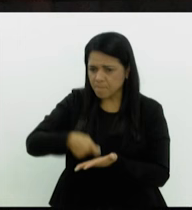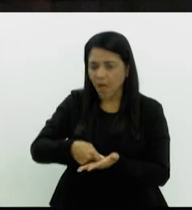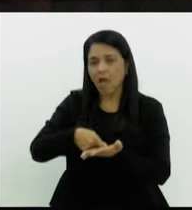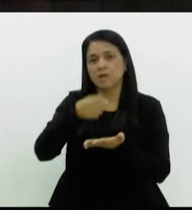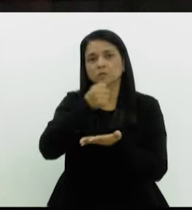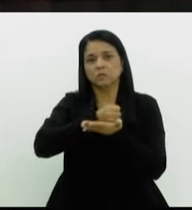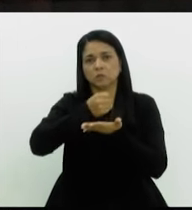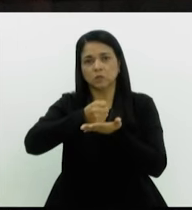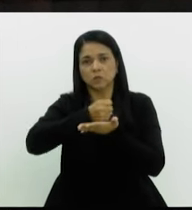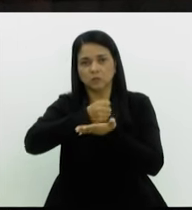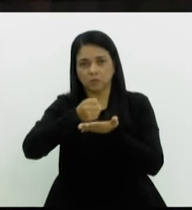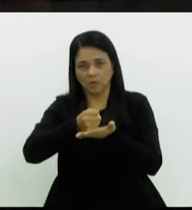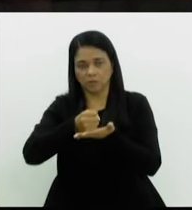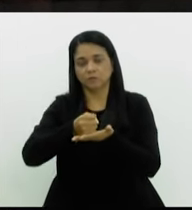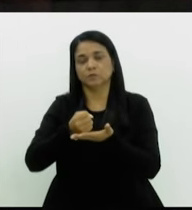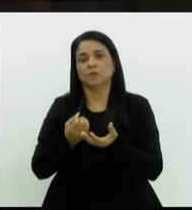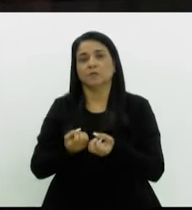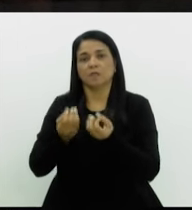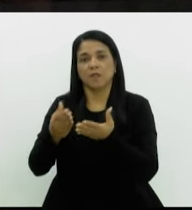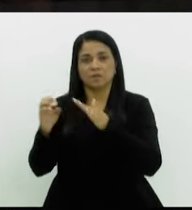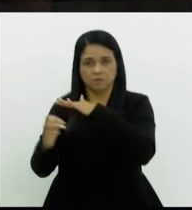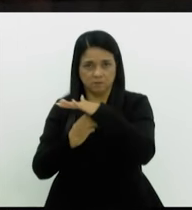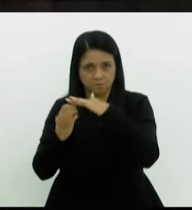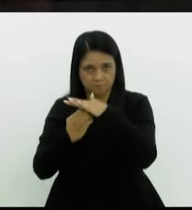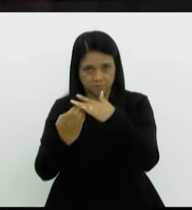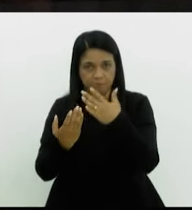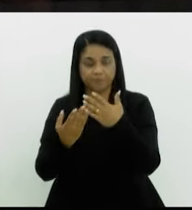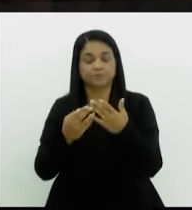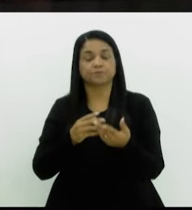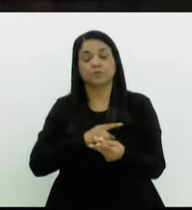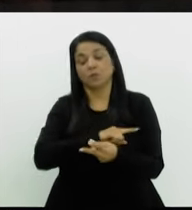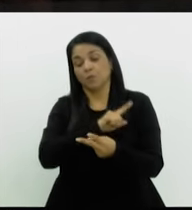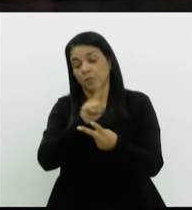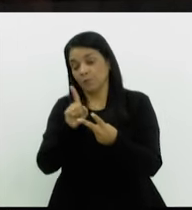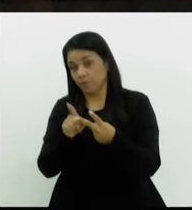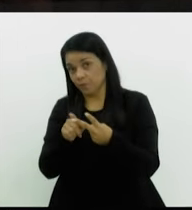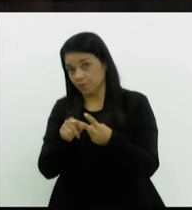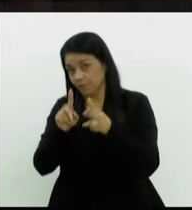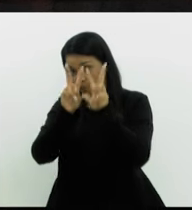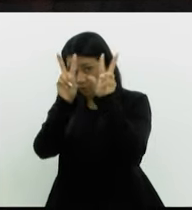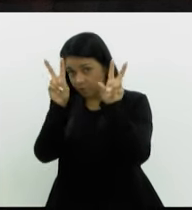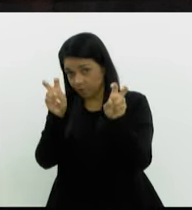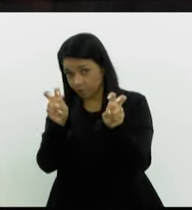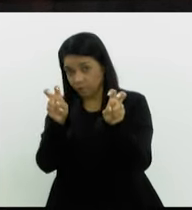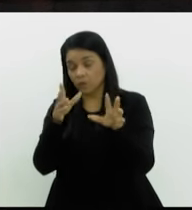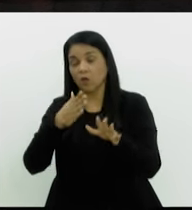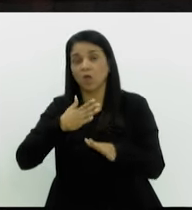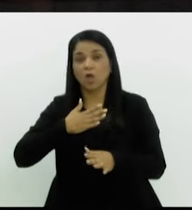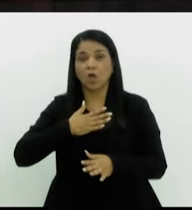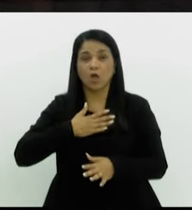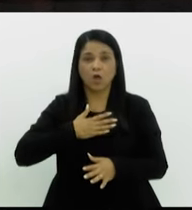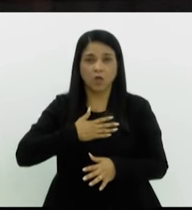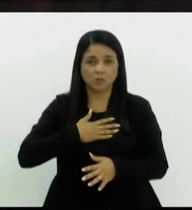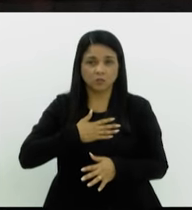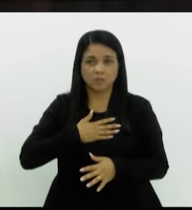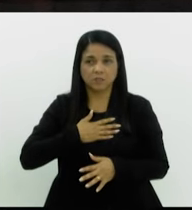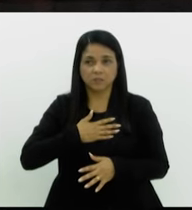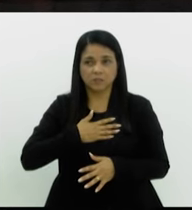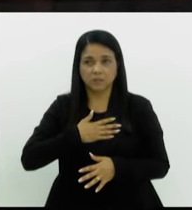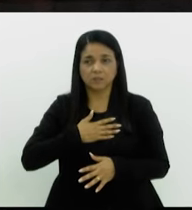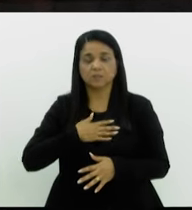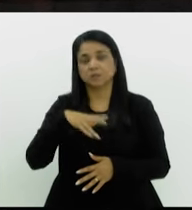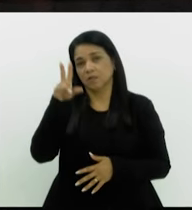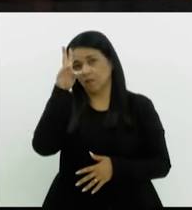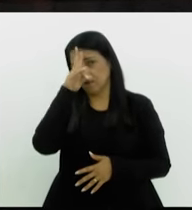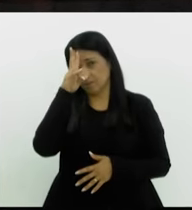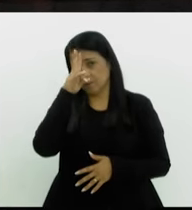contratos concessionados. Agora, um outro tema que eu gostaria também de estar